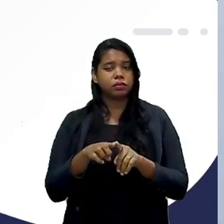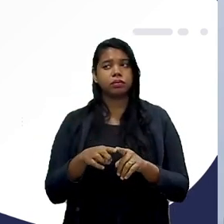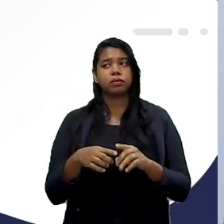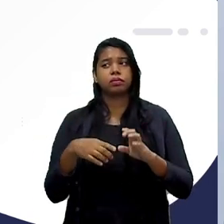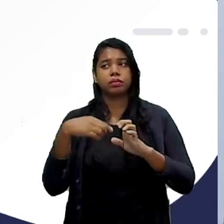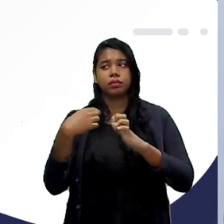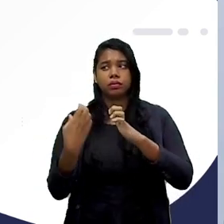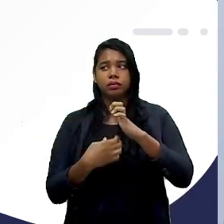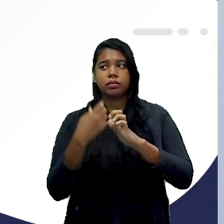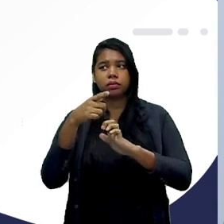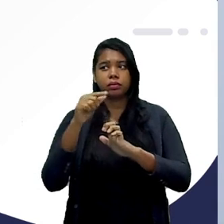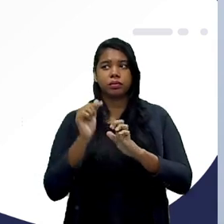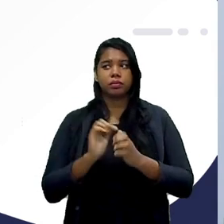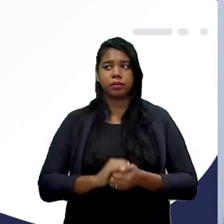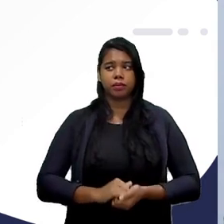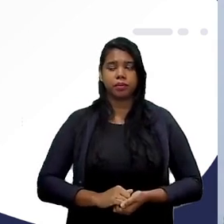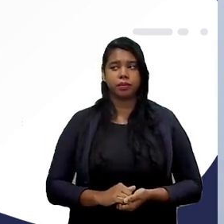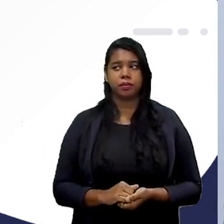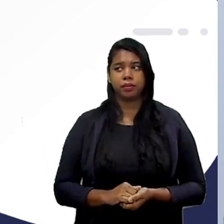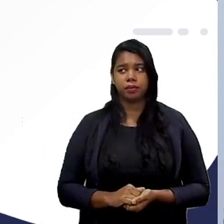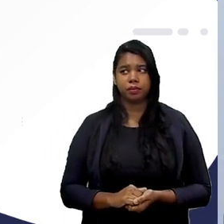negócios.